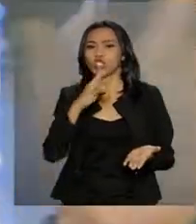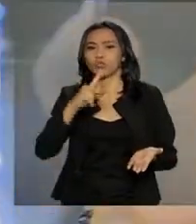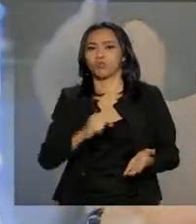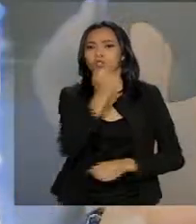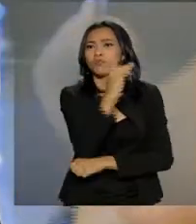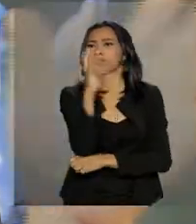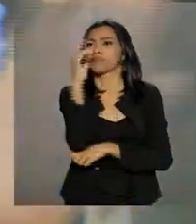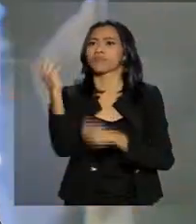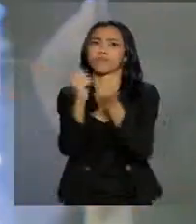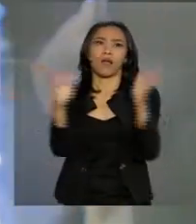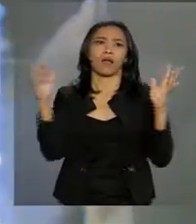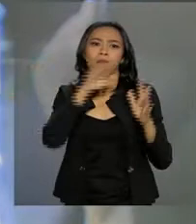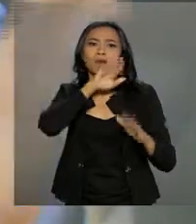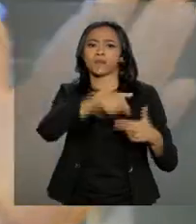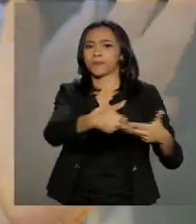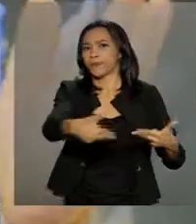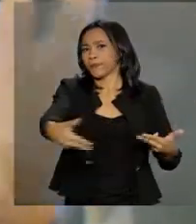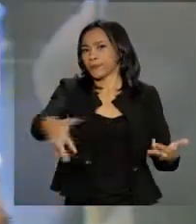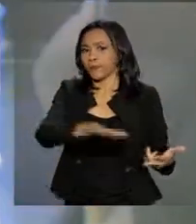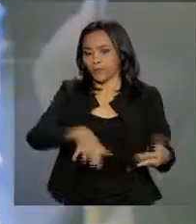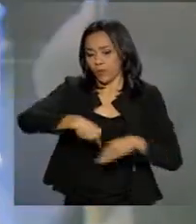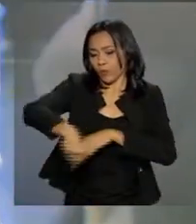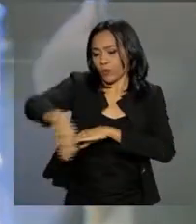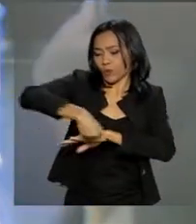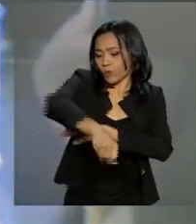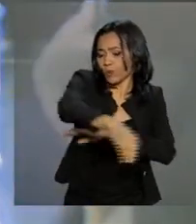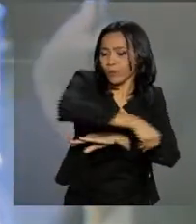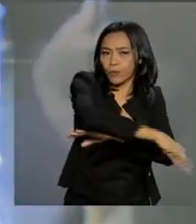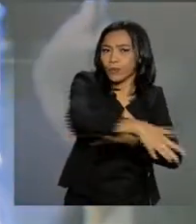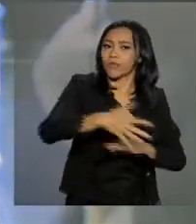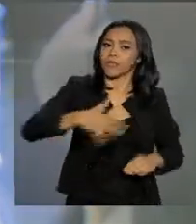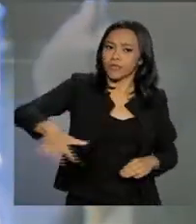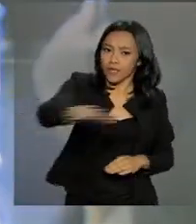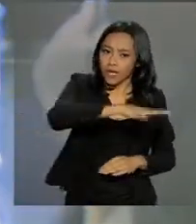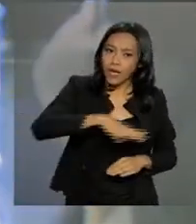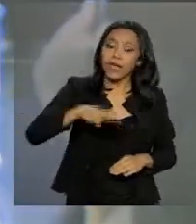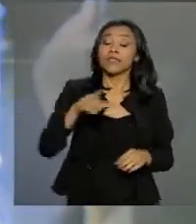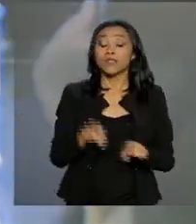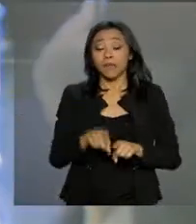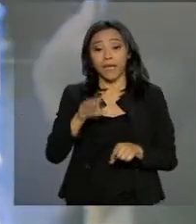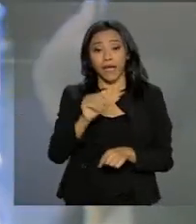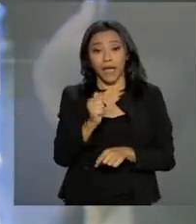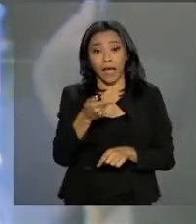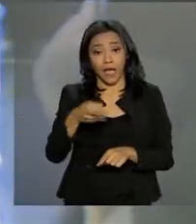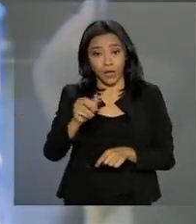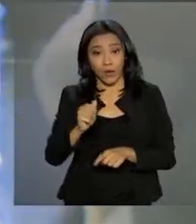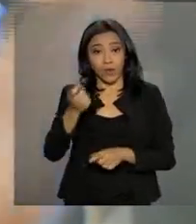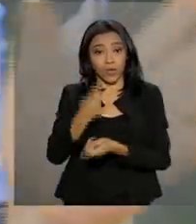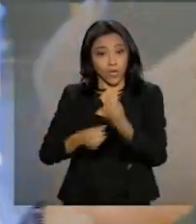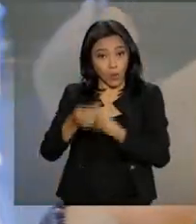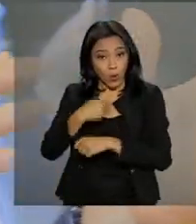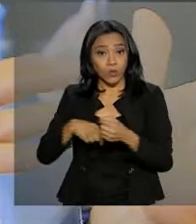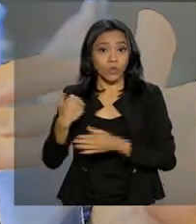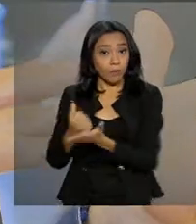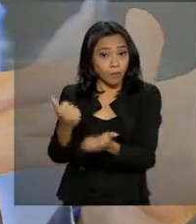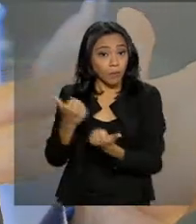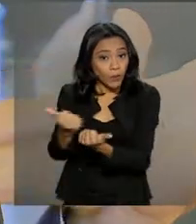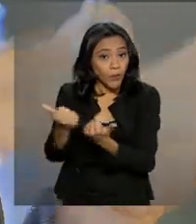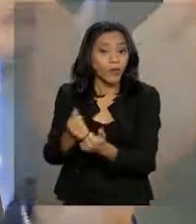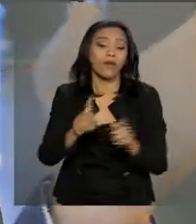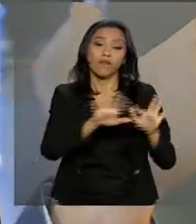aos diferentes tipos de agricultura, ao grande agronegócio, a agricultura de base familiar,